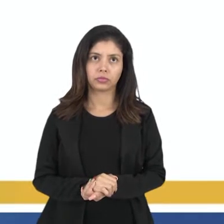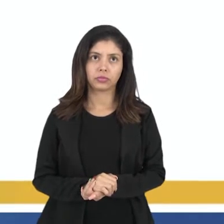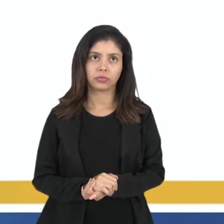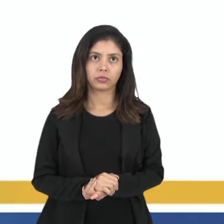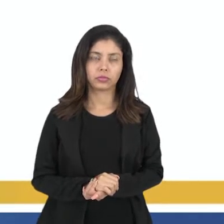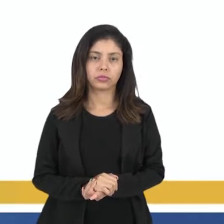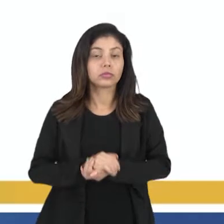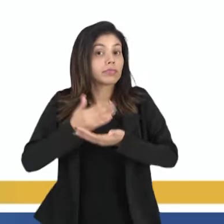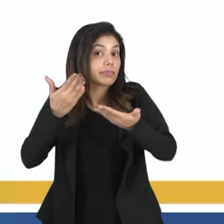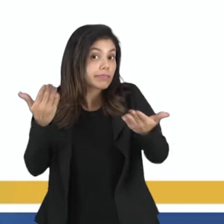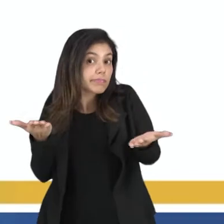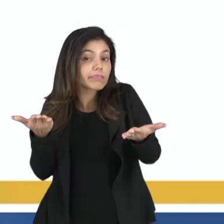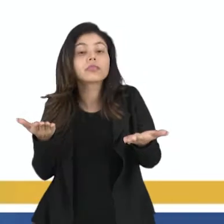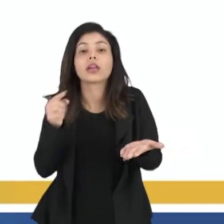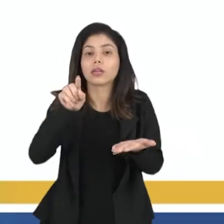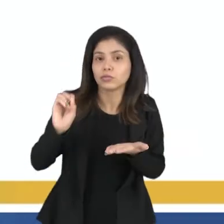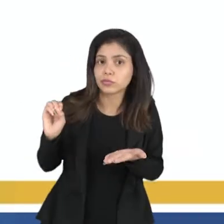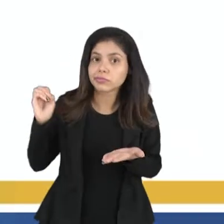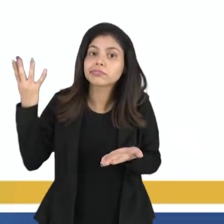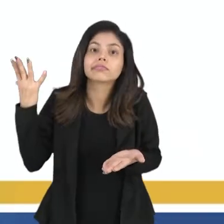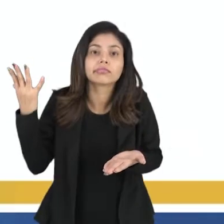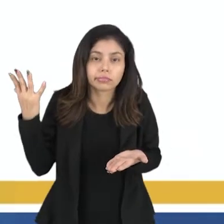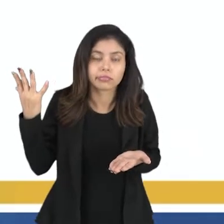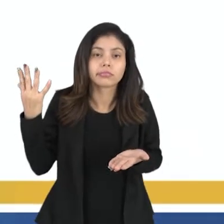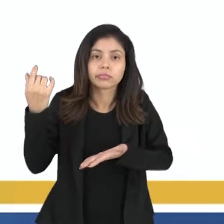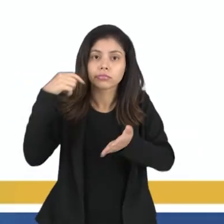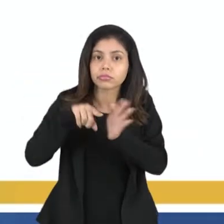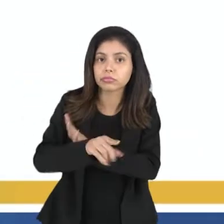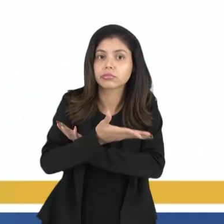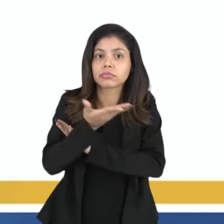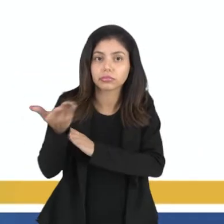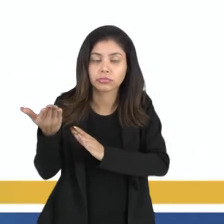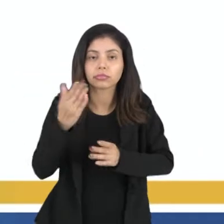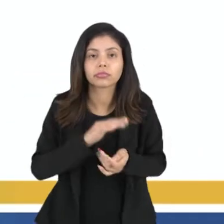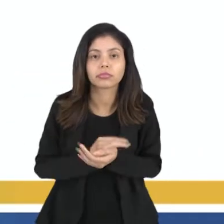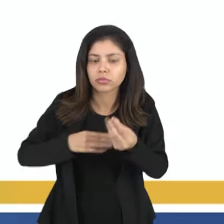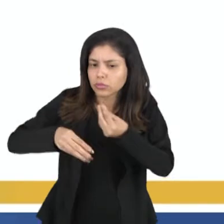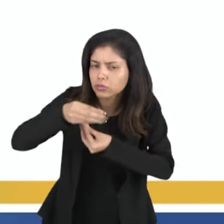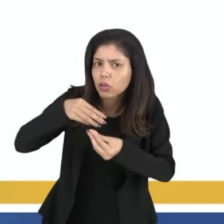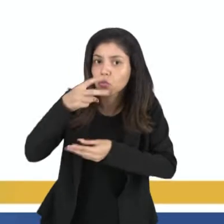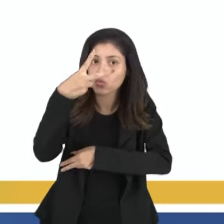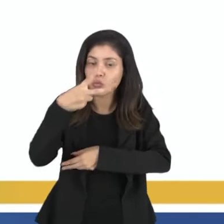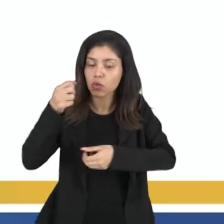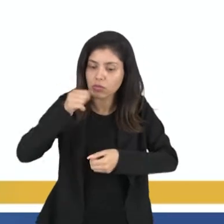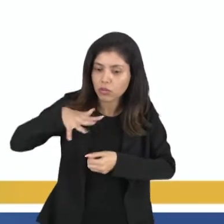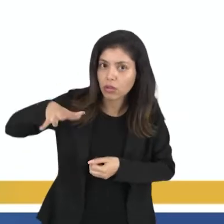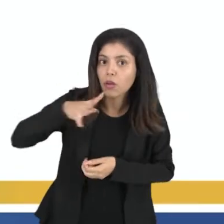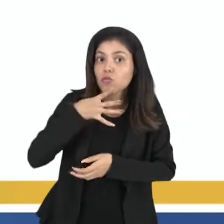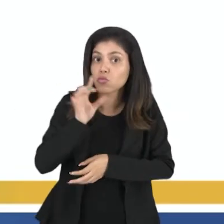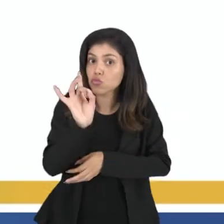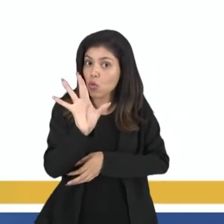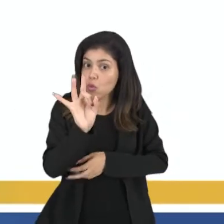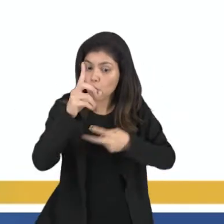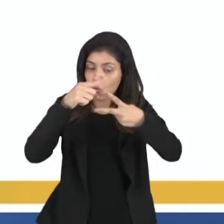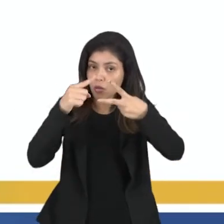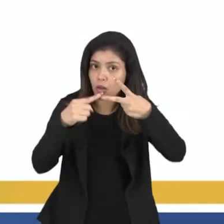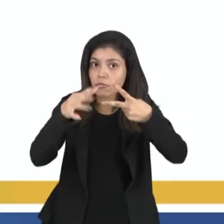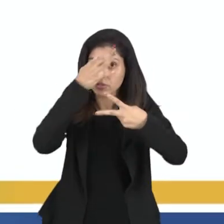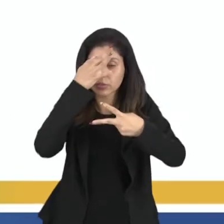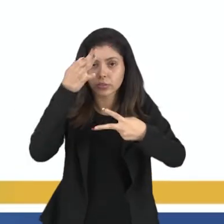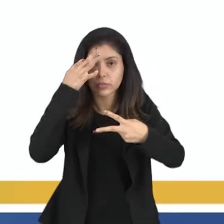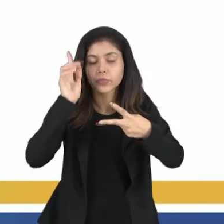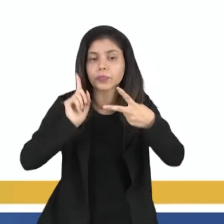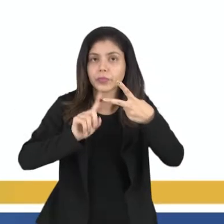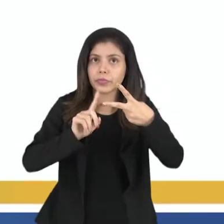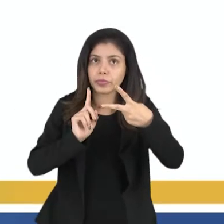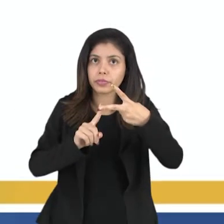crítica. No caso, essa questão aí, ela está envolvendo 2 campos só de conhecimento, o campo